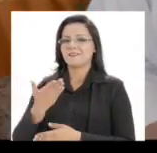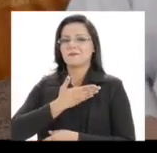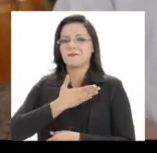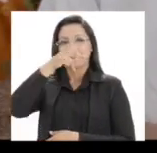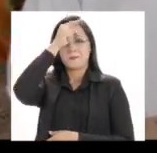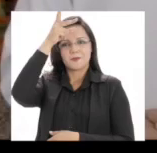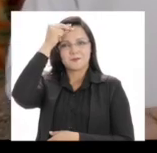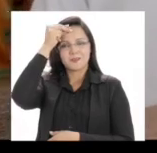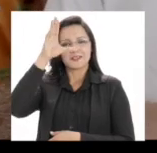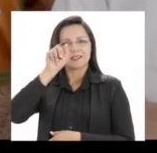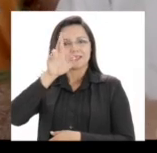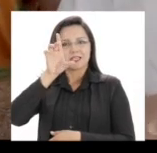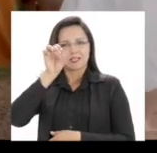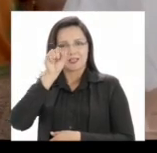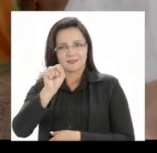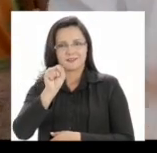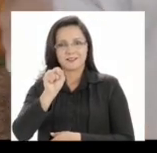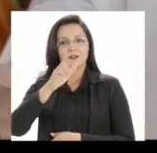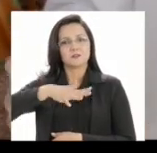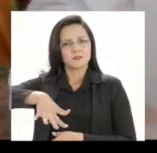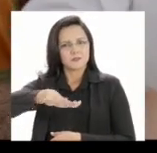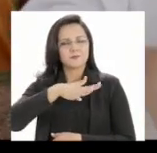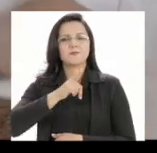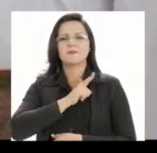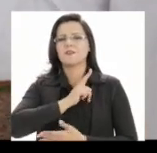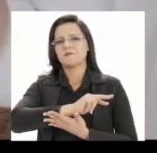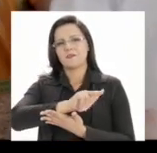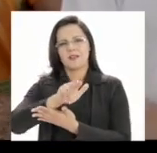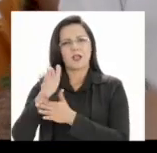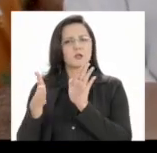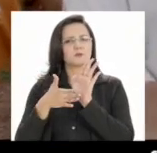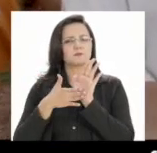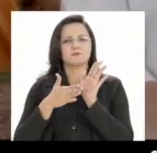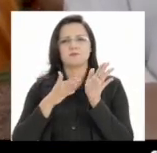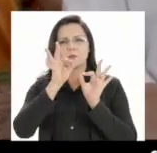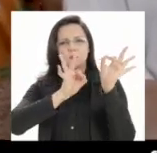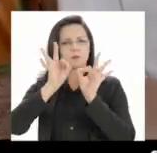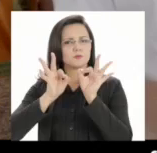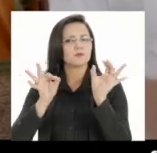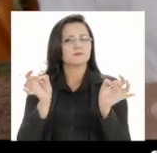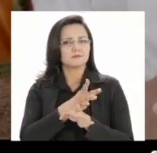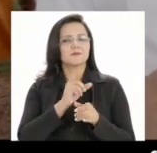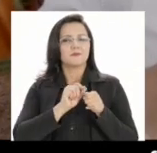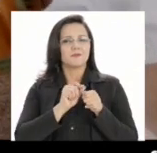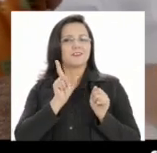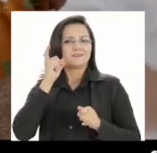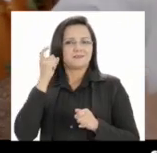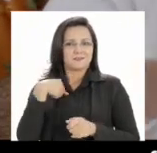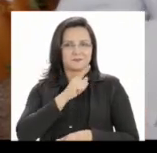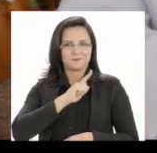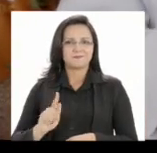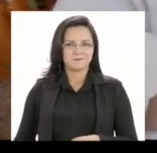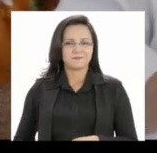brilhante, competente prefeito Gil Carlos. Nesta região nós temos inúmeras ações feitas durante o período em que fui